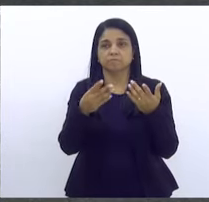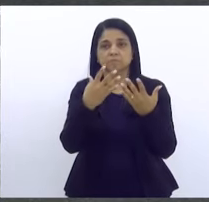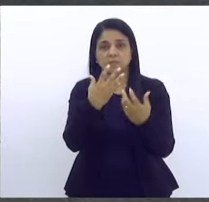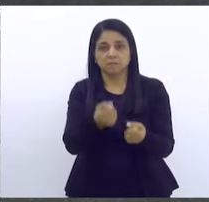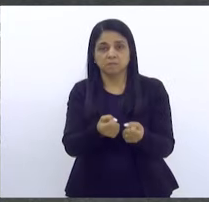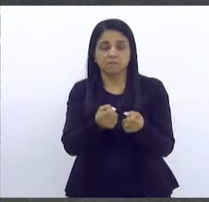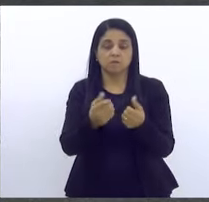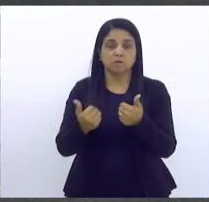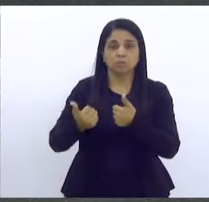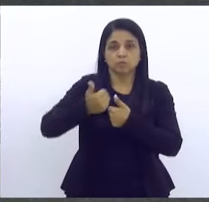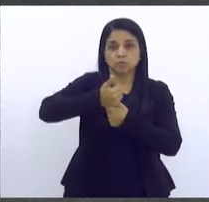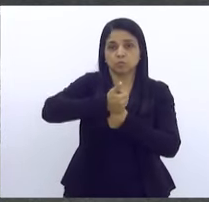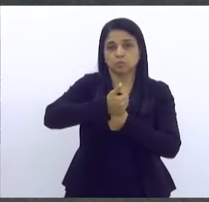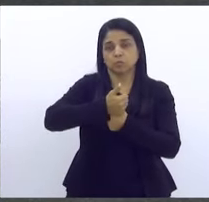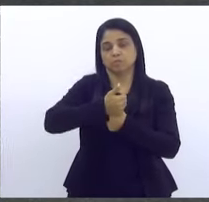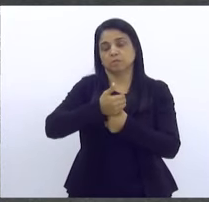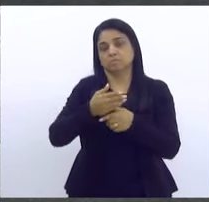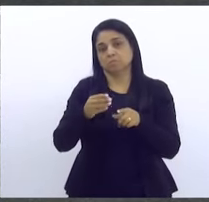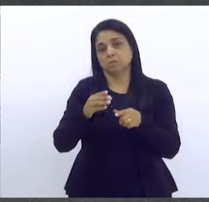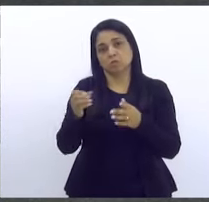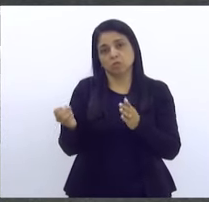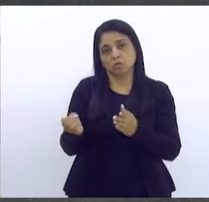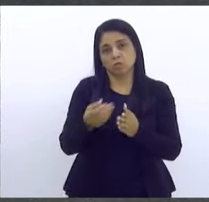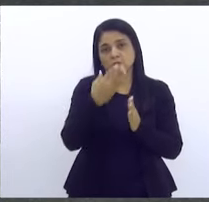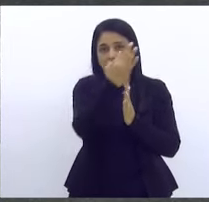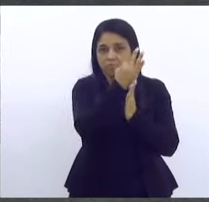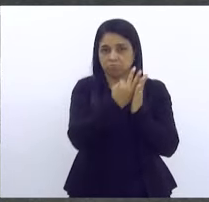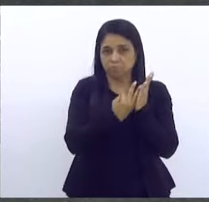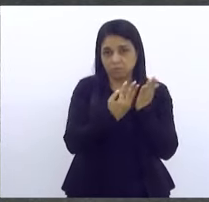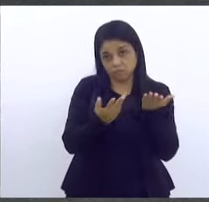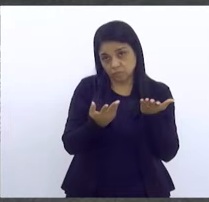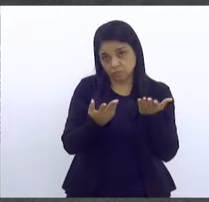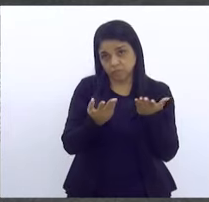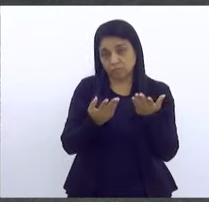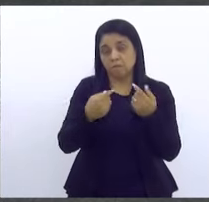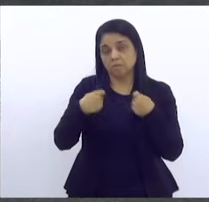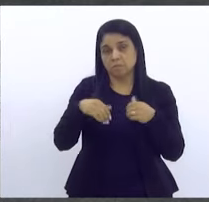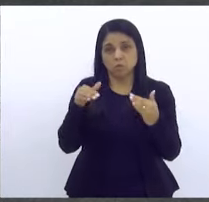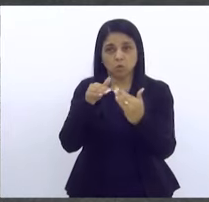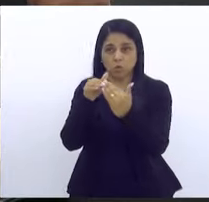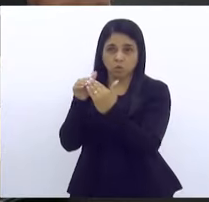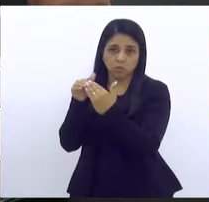aceita com subemenda e dá nova redação. Mas se isso houver a querência de todos.